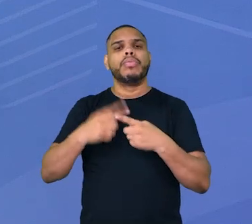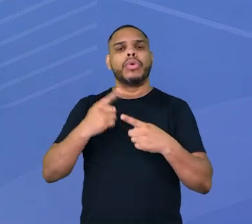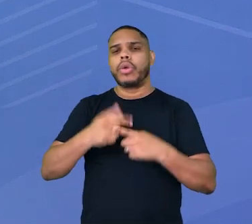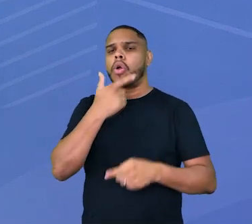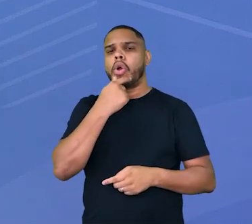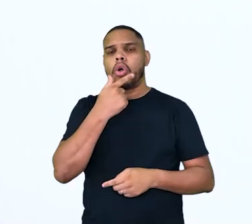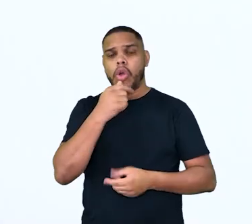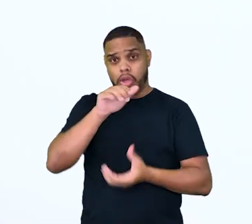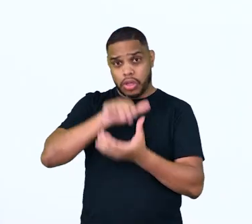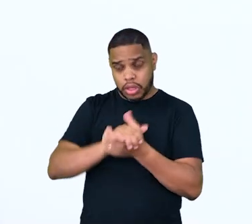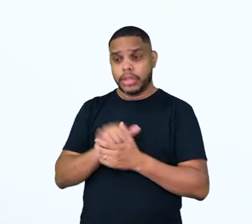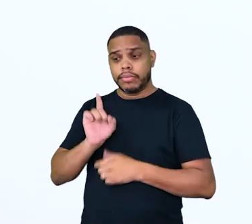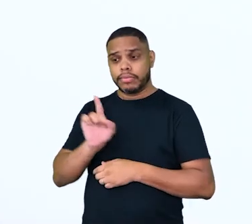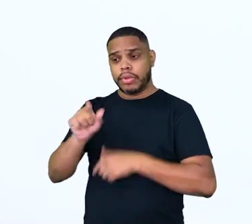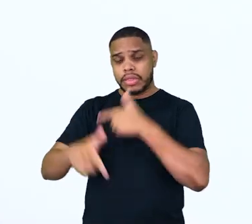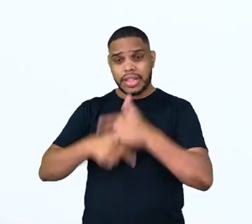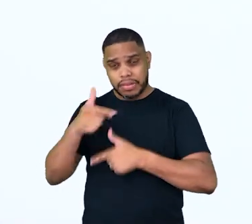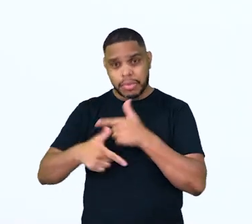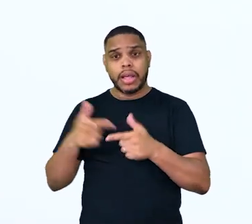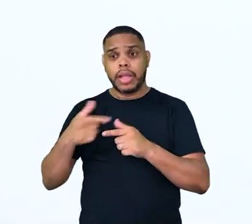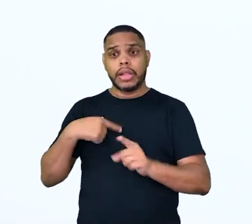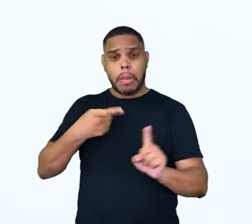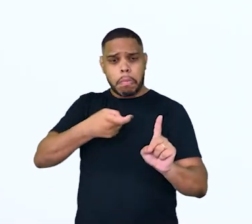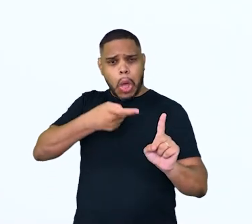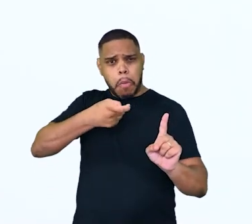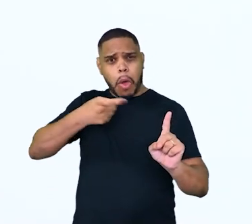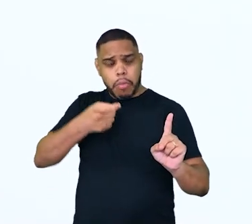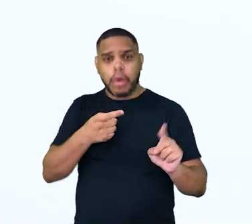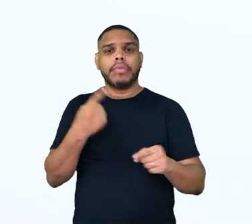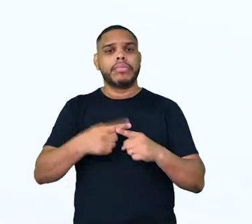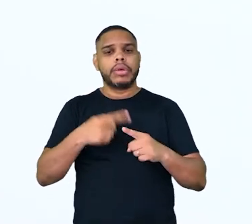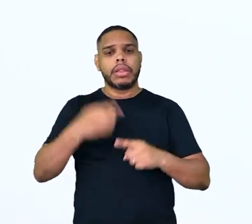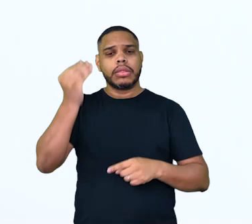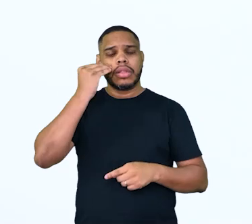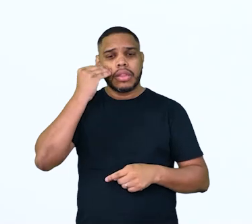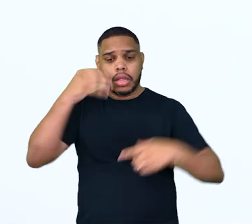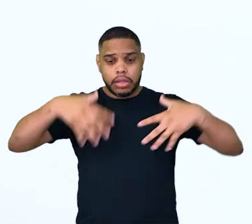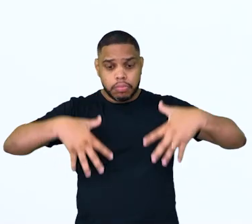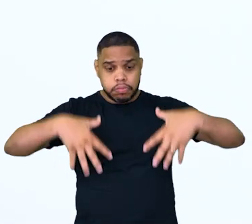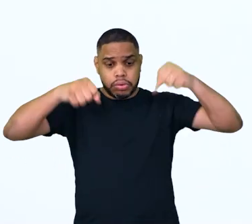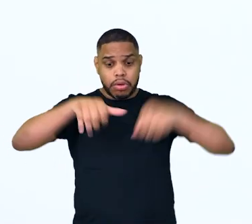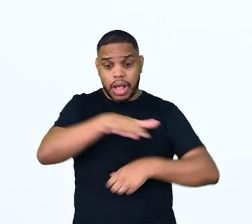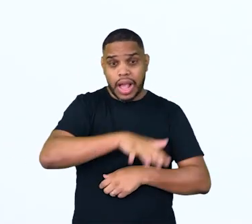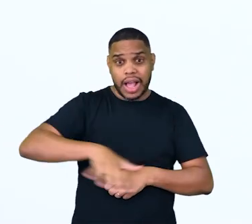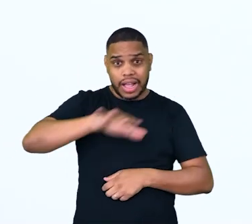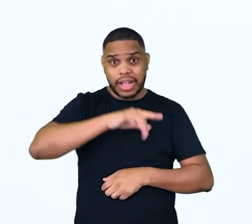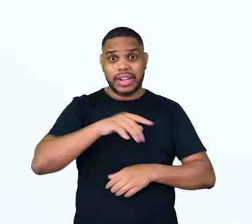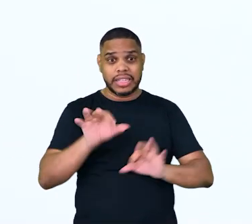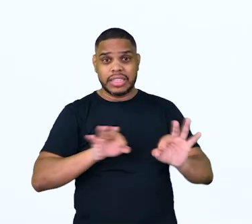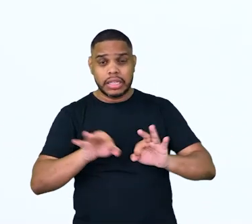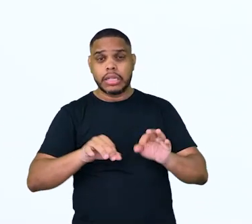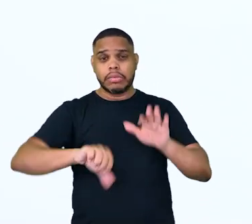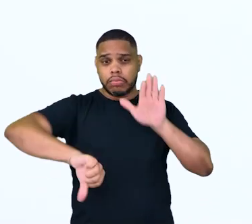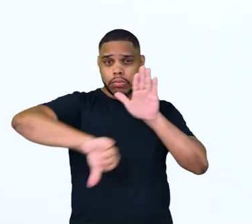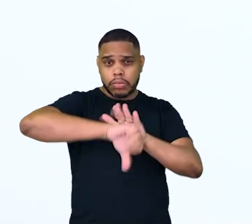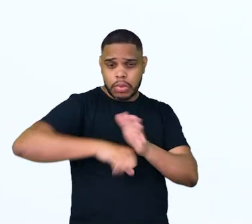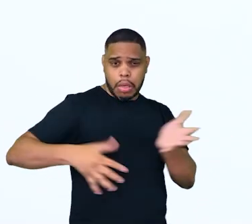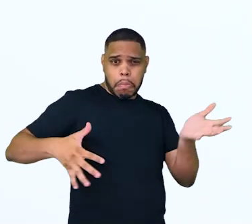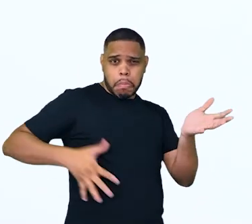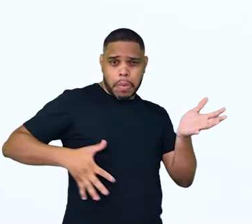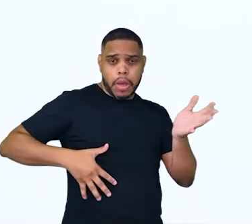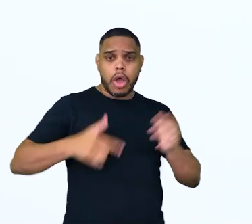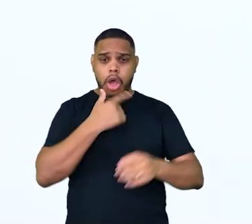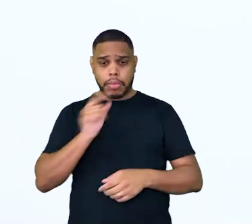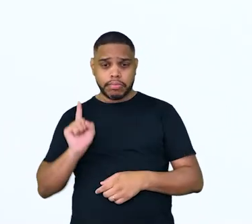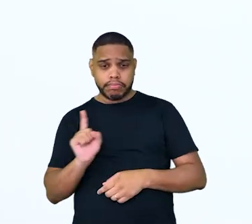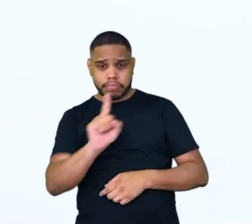assassinado durante o trabalho. Ele foi morto a tiros ao tentar fazer o desligamento de energia numa área dominada por organização criminosa.